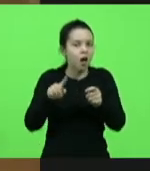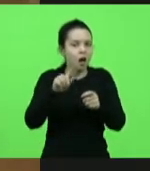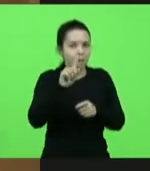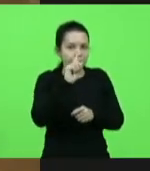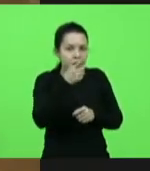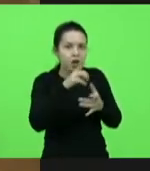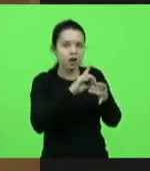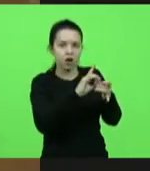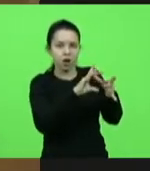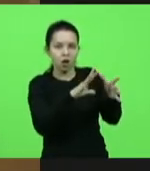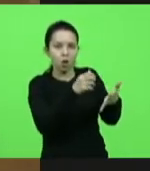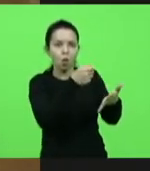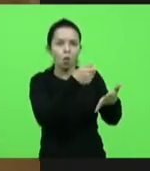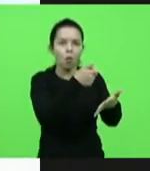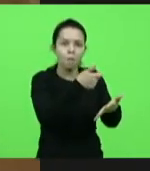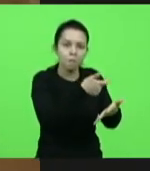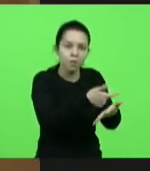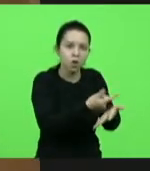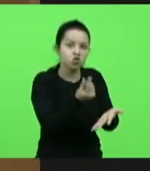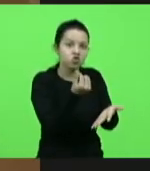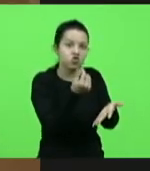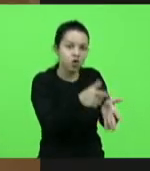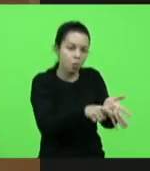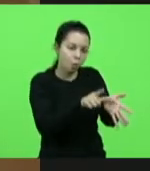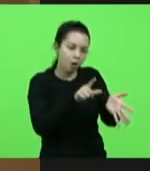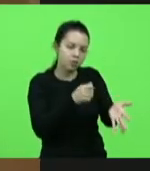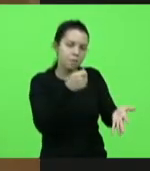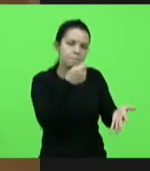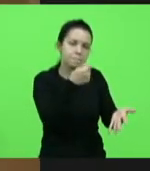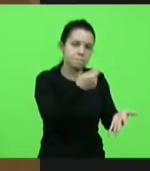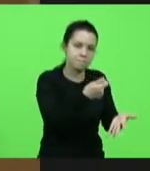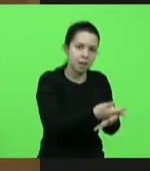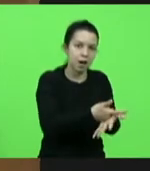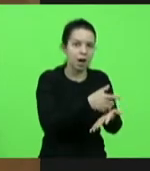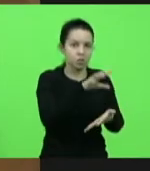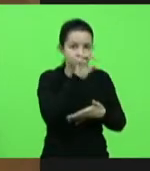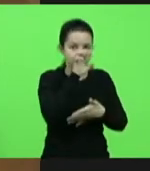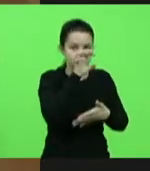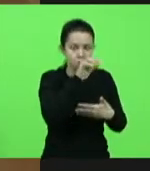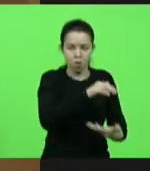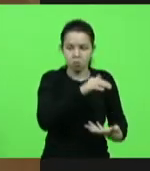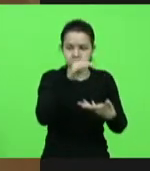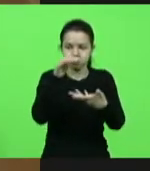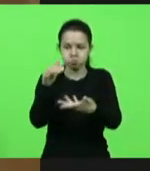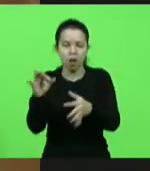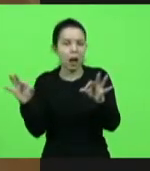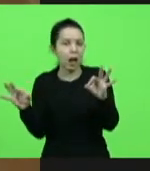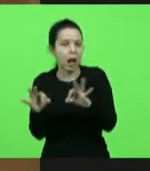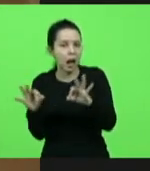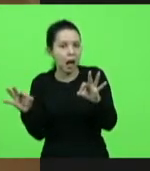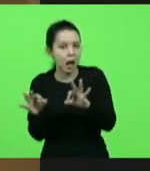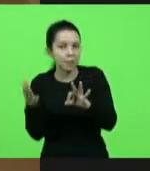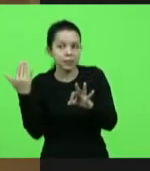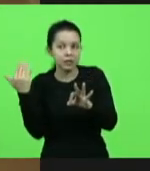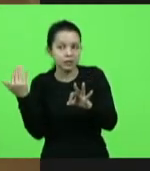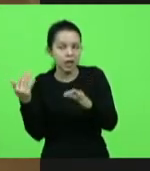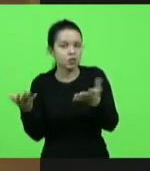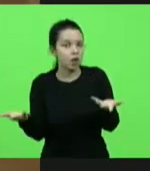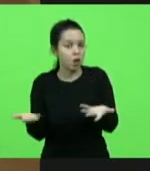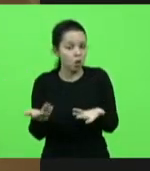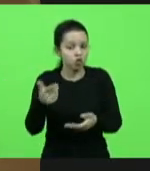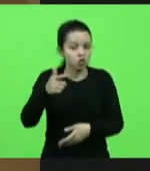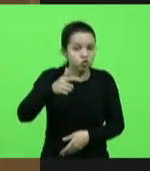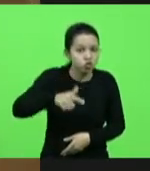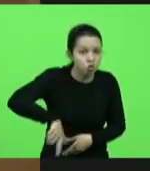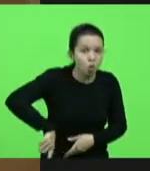comprar com pagamento antecipado. Os respiradores não apareceram nem naqueles 33 milhões e nem nesses 2,2 milhões.